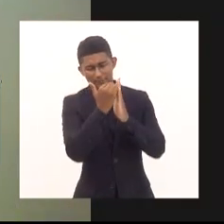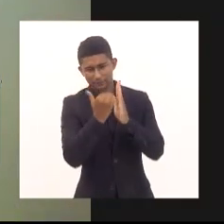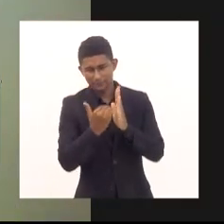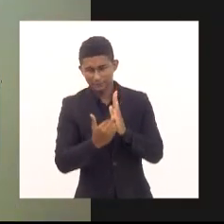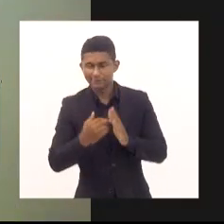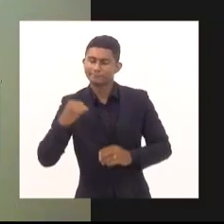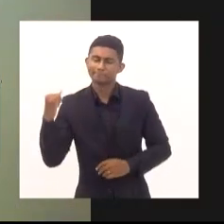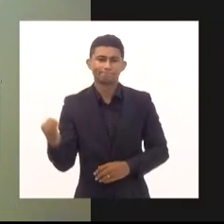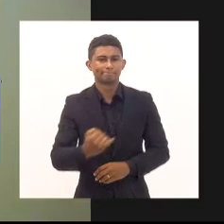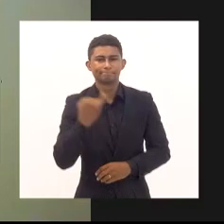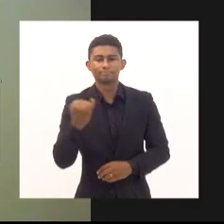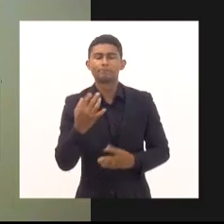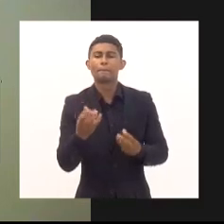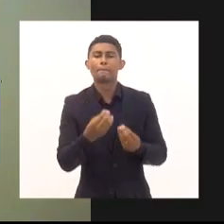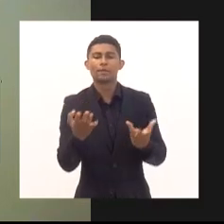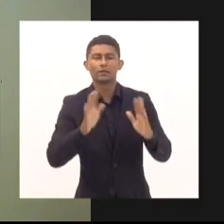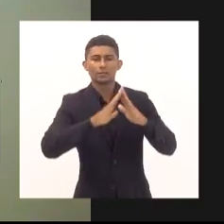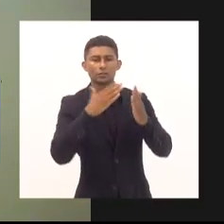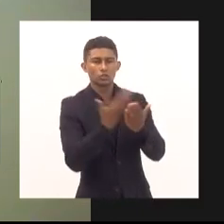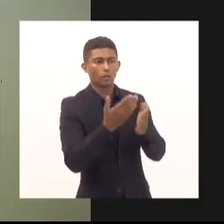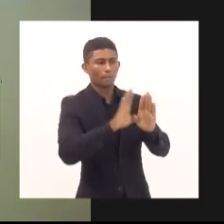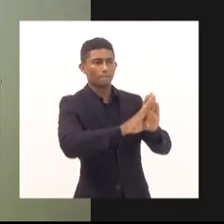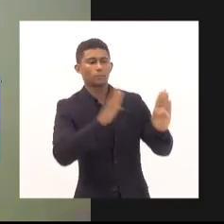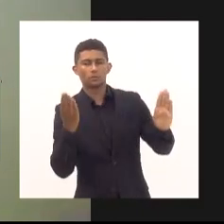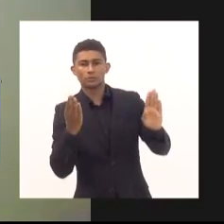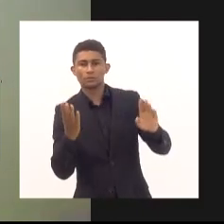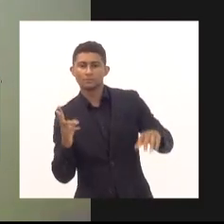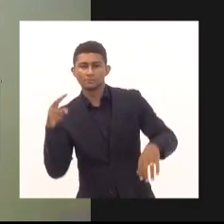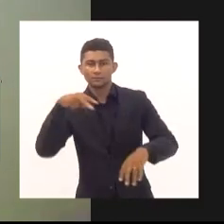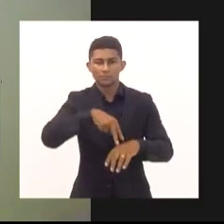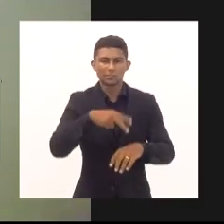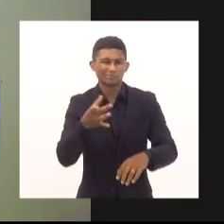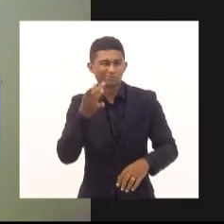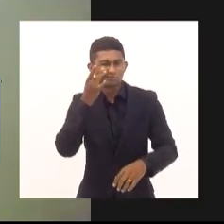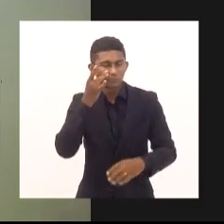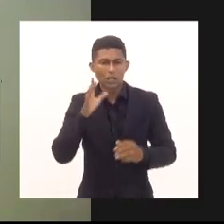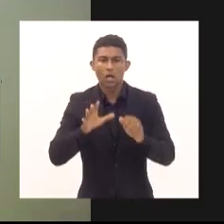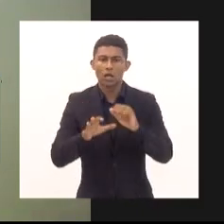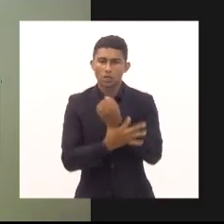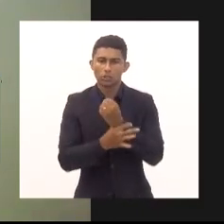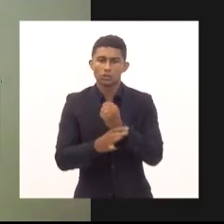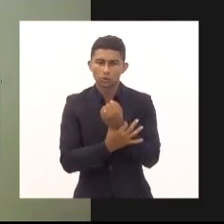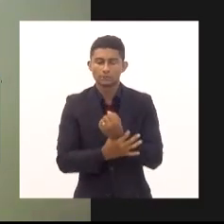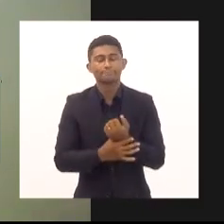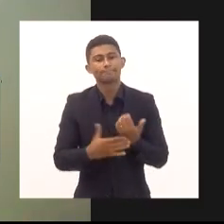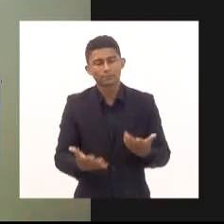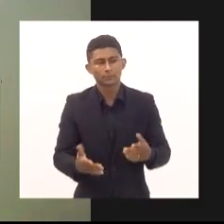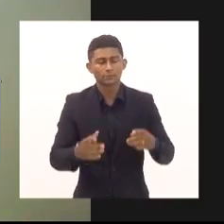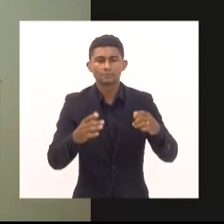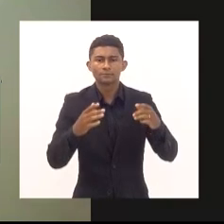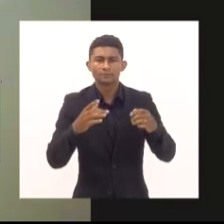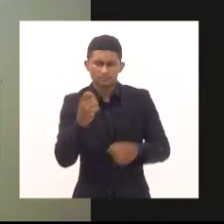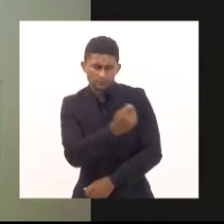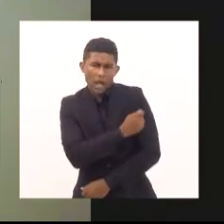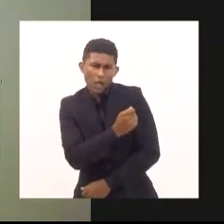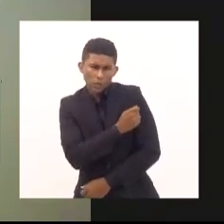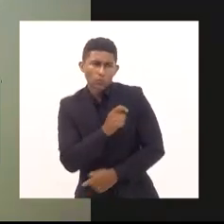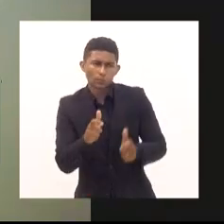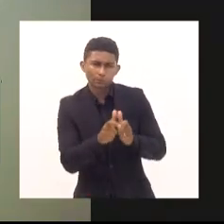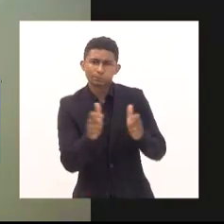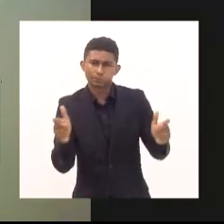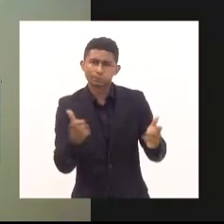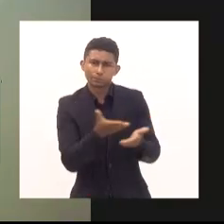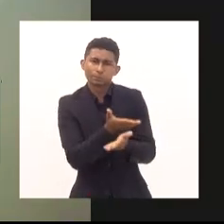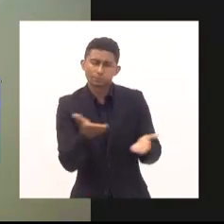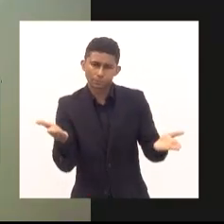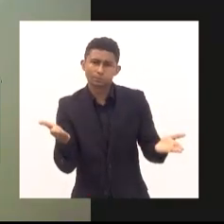para o retorno com segurança. Quero lembrar aqui que boa parte dos alunos que integram a rede pública